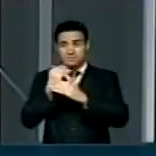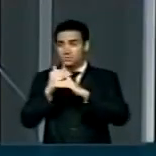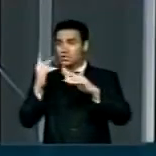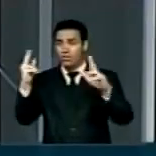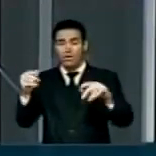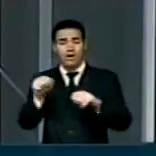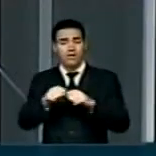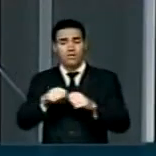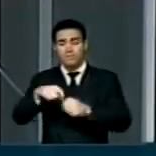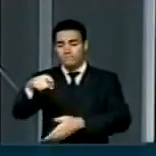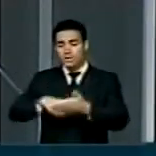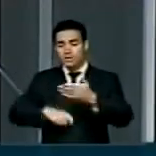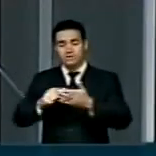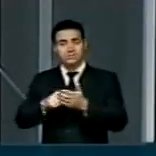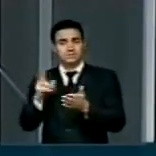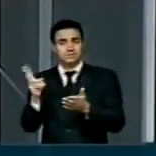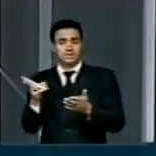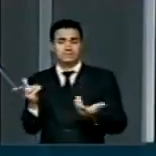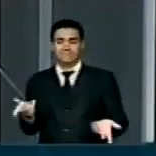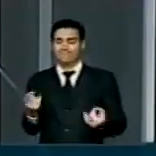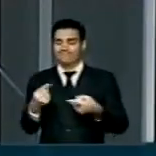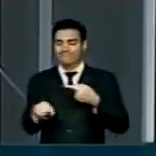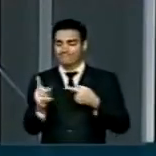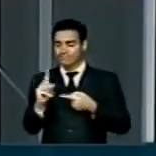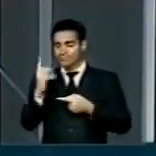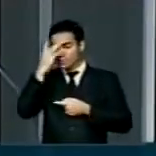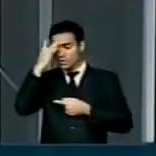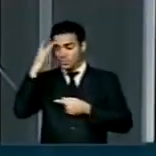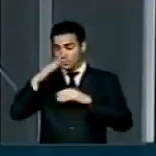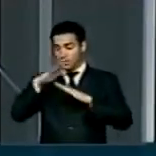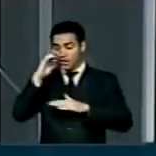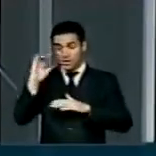de imposto no remédio do que o homem mais